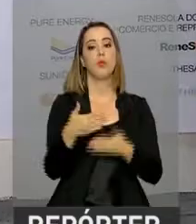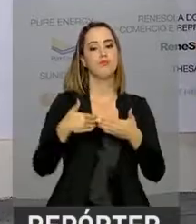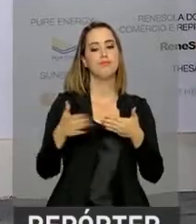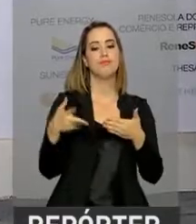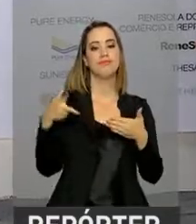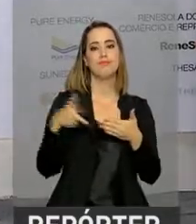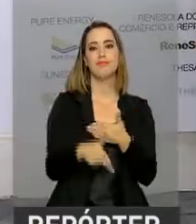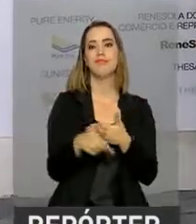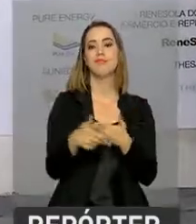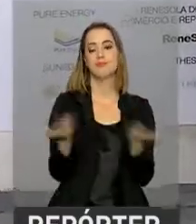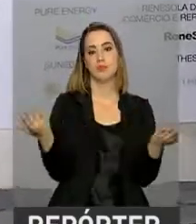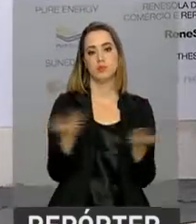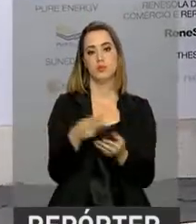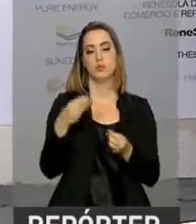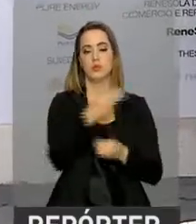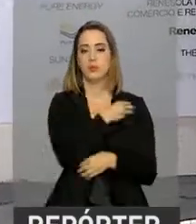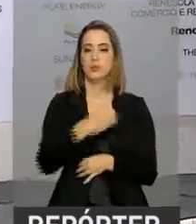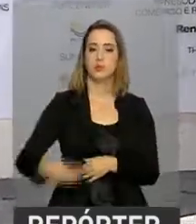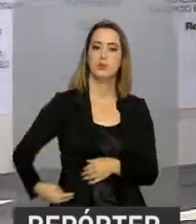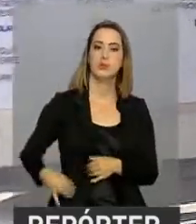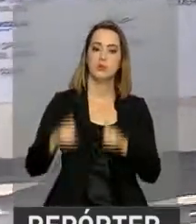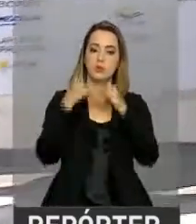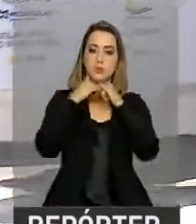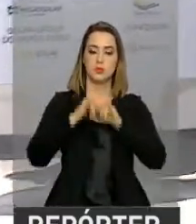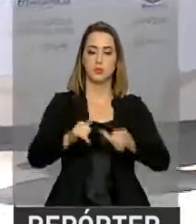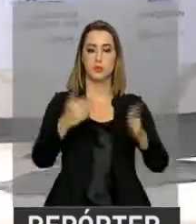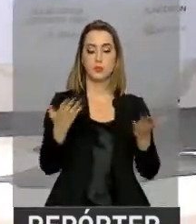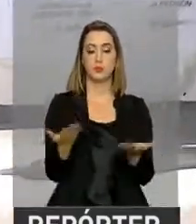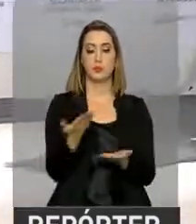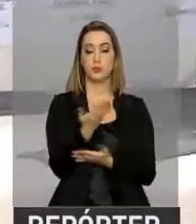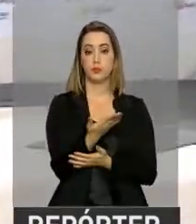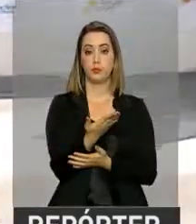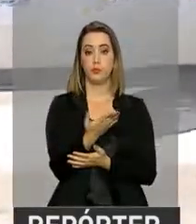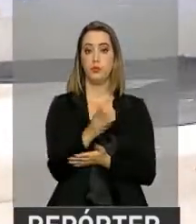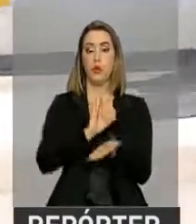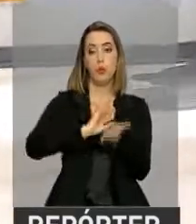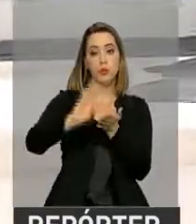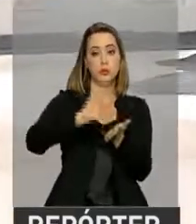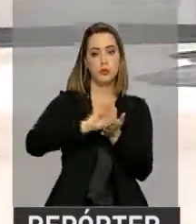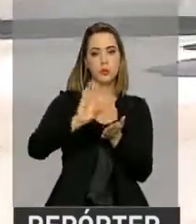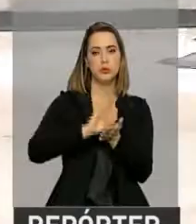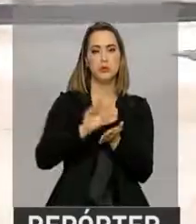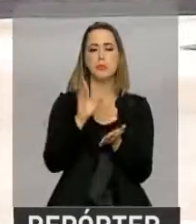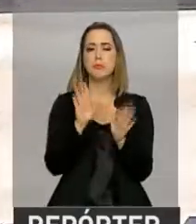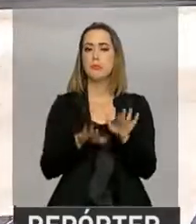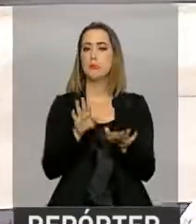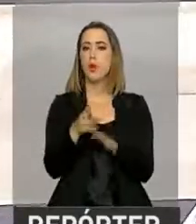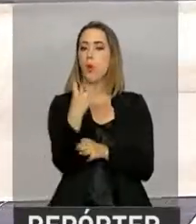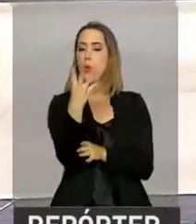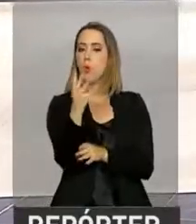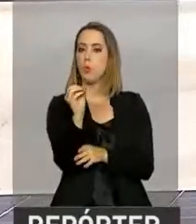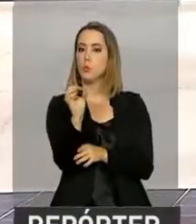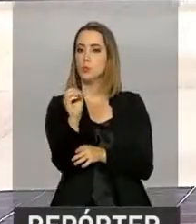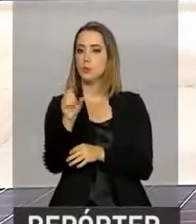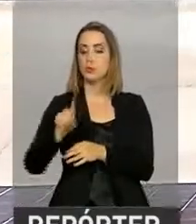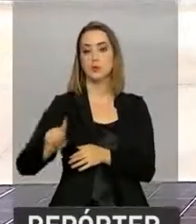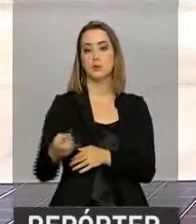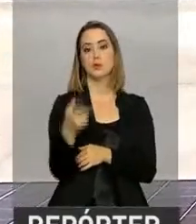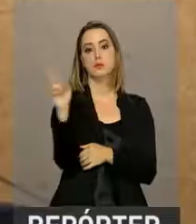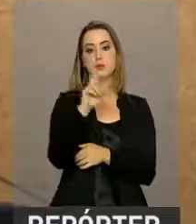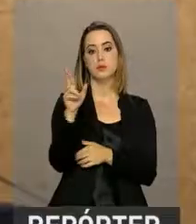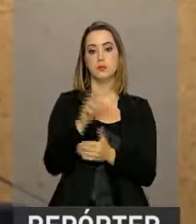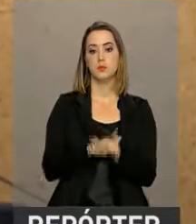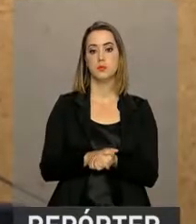pelo ministro de Minas e Energia, Fernando Coelho Filho. O investimento estimado foi de